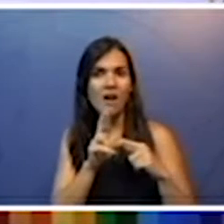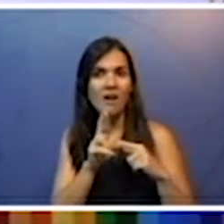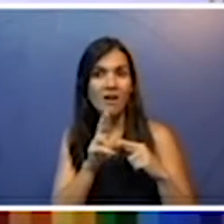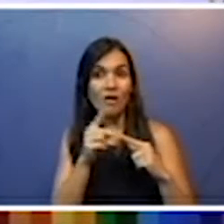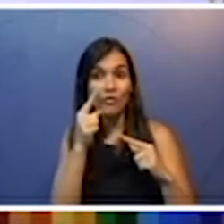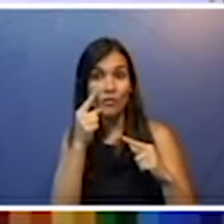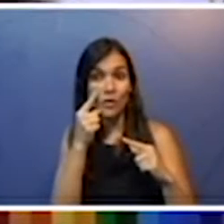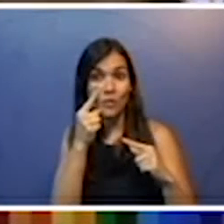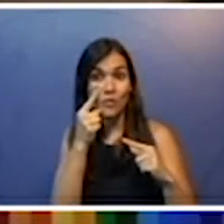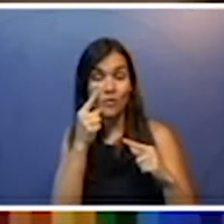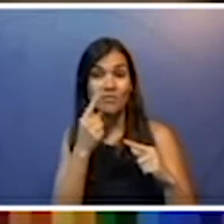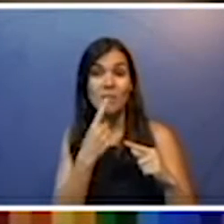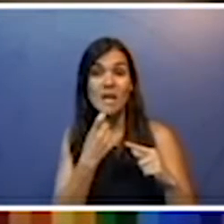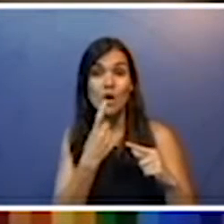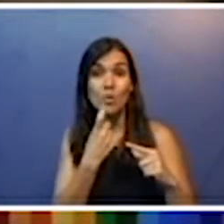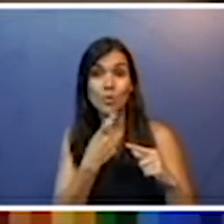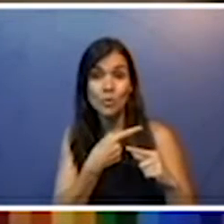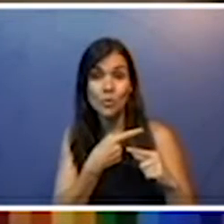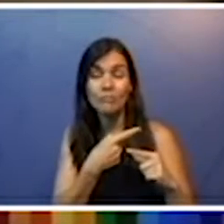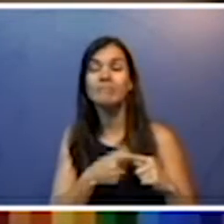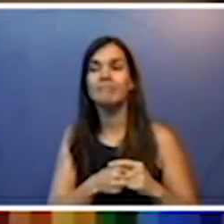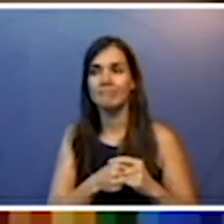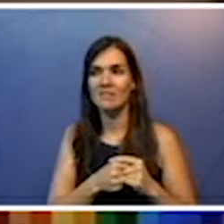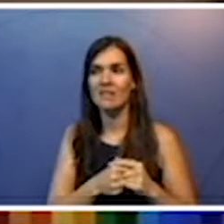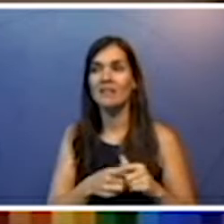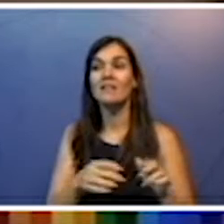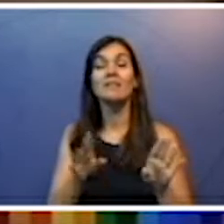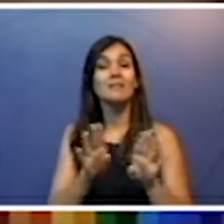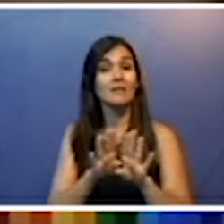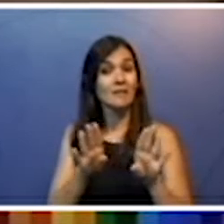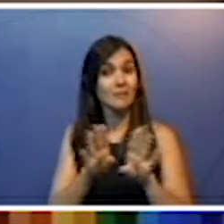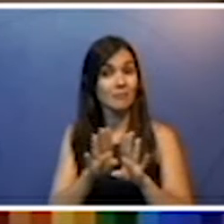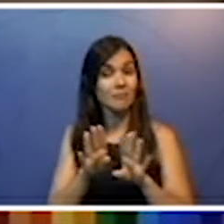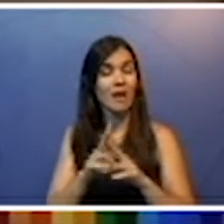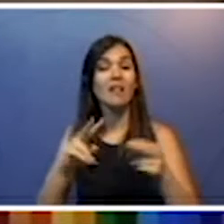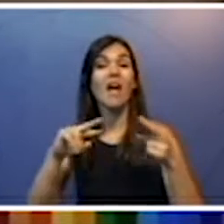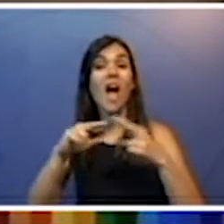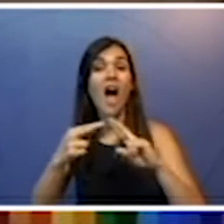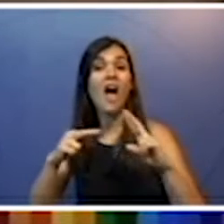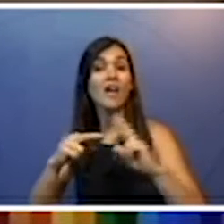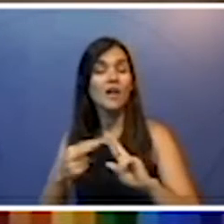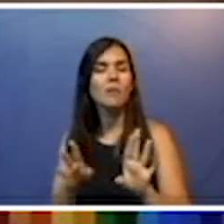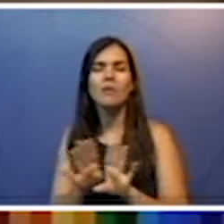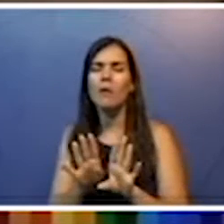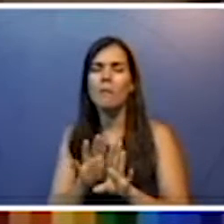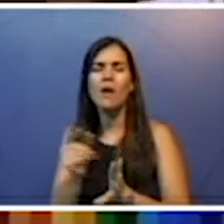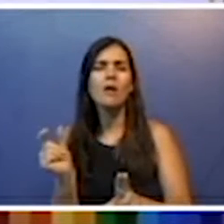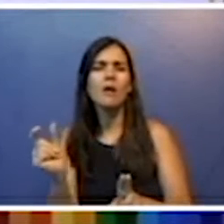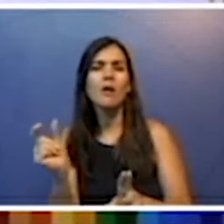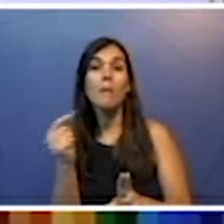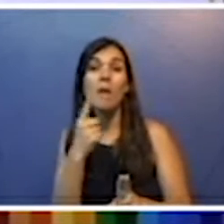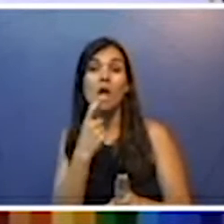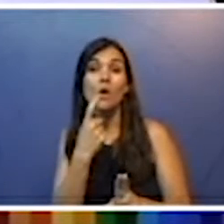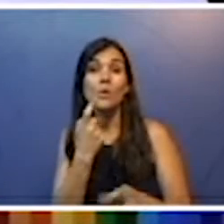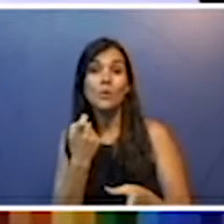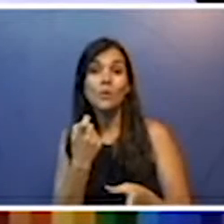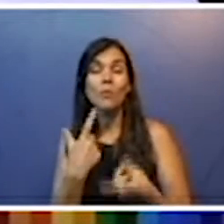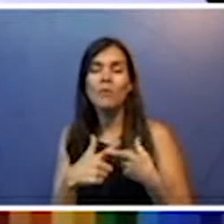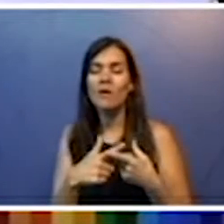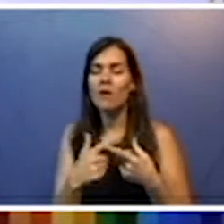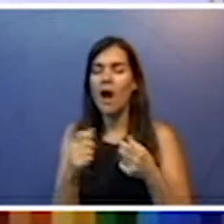visual vermelha. E aqui também vai aparecer na rima o risquinho vermelho. Por quê? Tem que